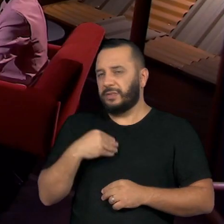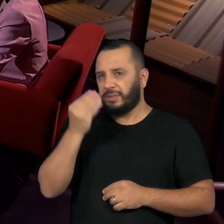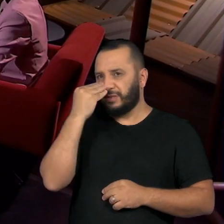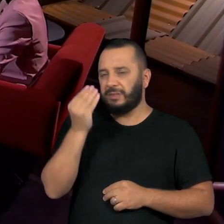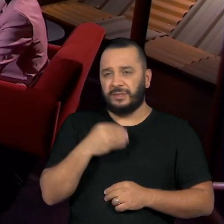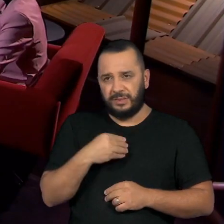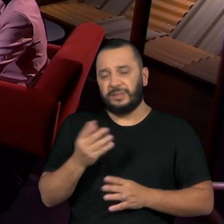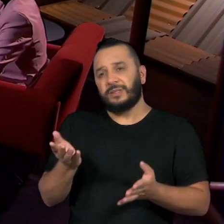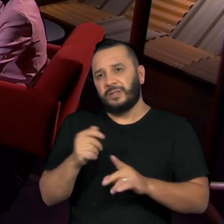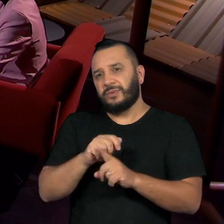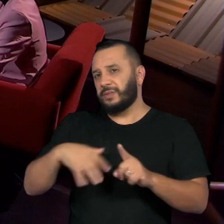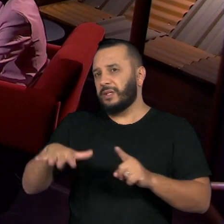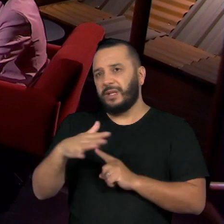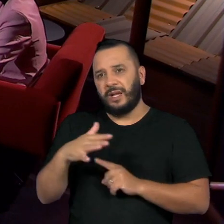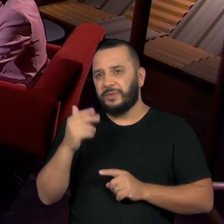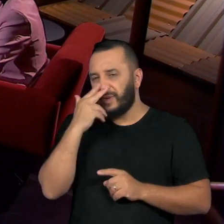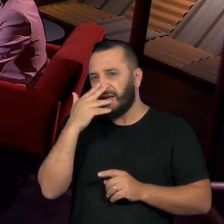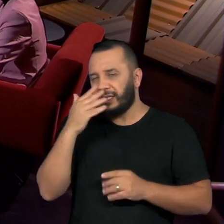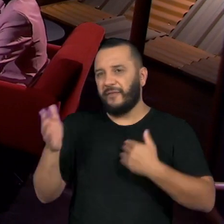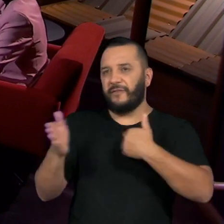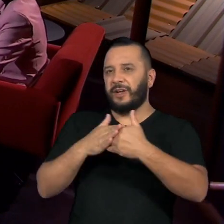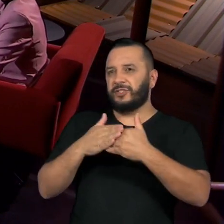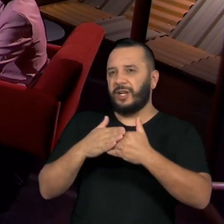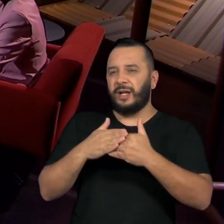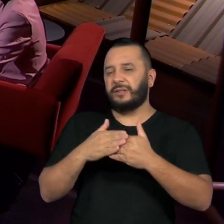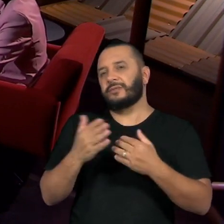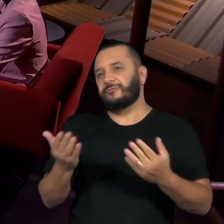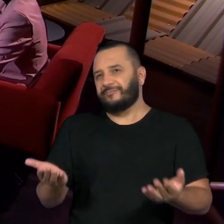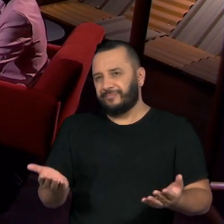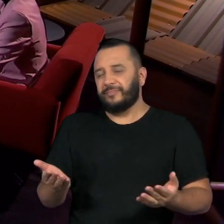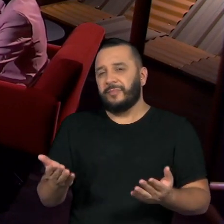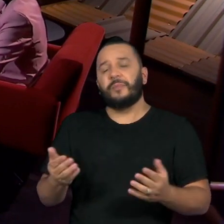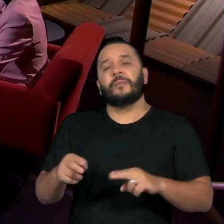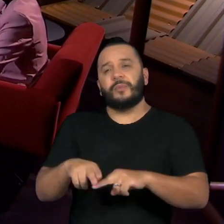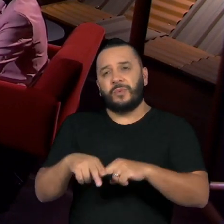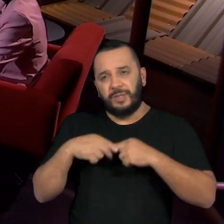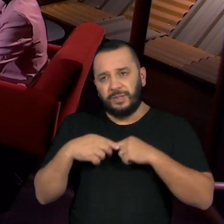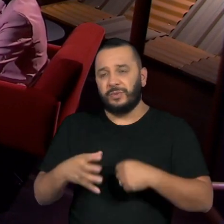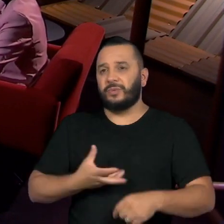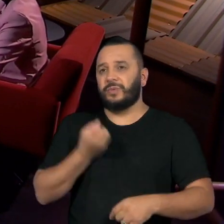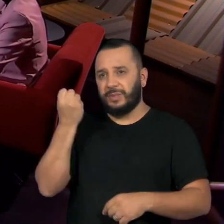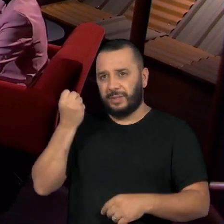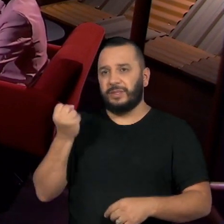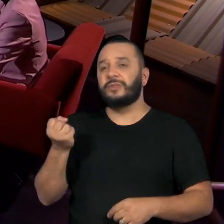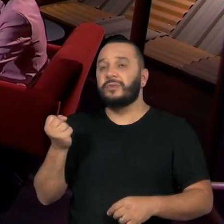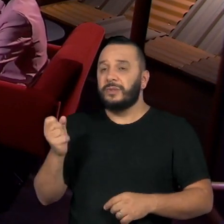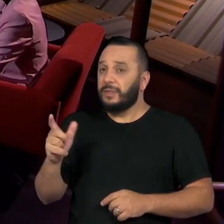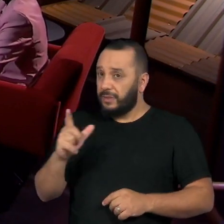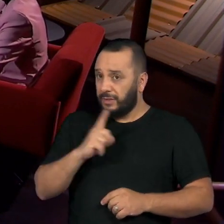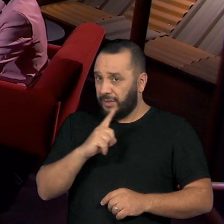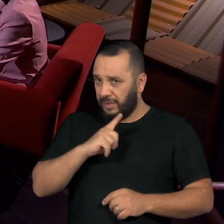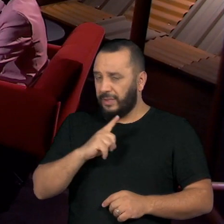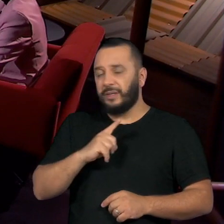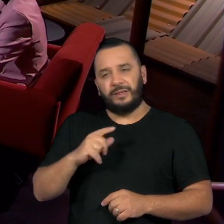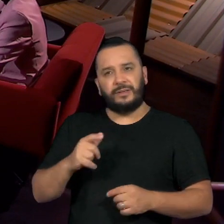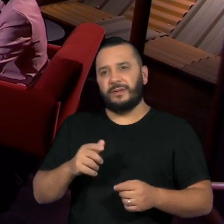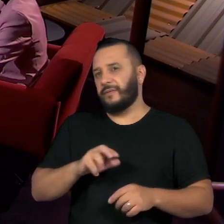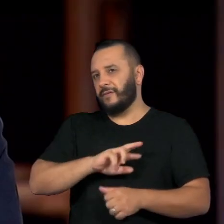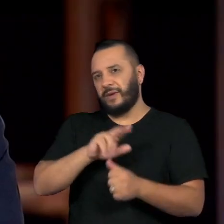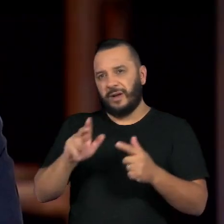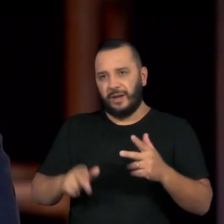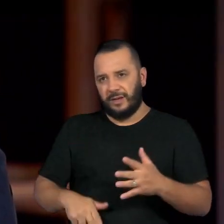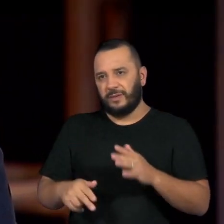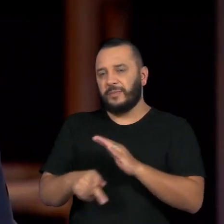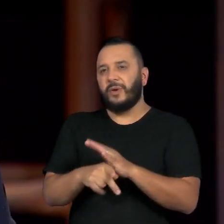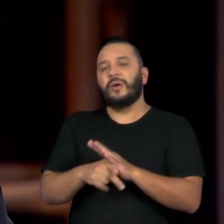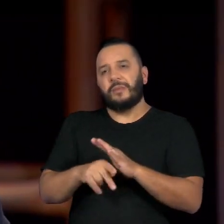está inserido que não nos acolhe. Por isso que as taxas de suicídio, principalmente no nível de suporte 1, são tão altas. São altas